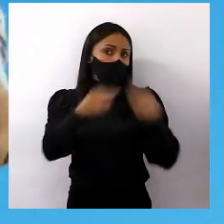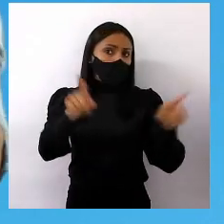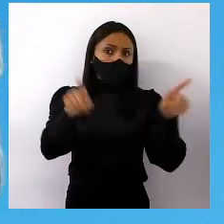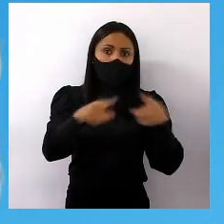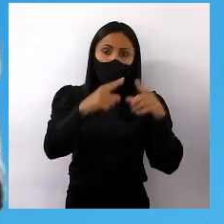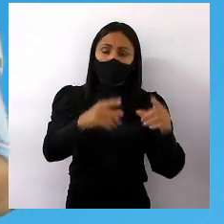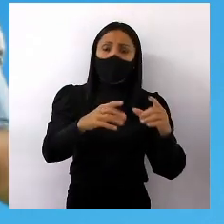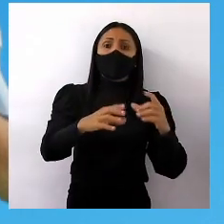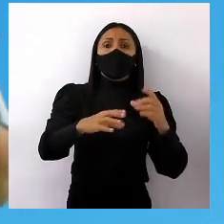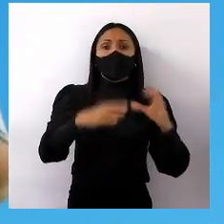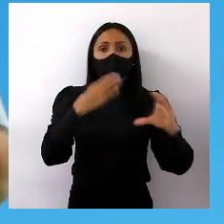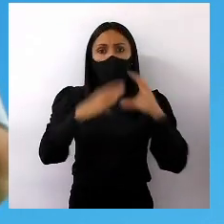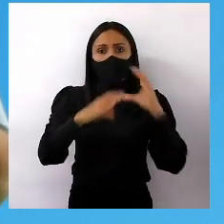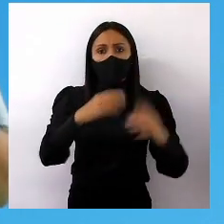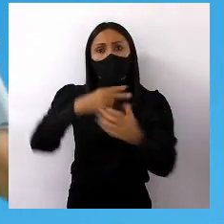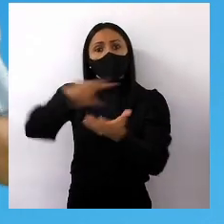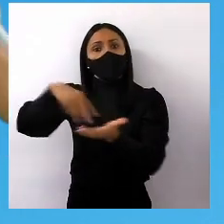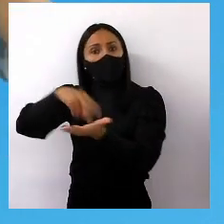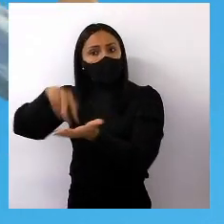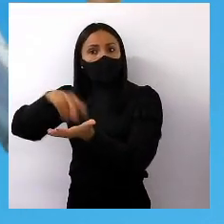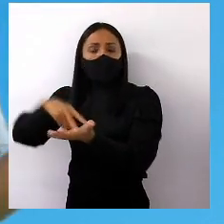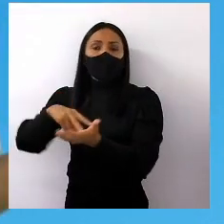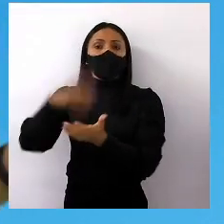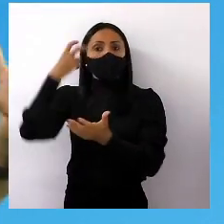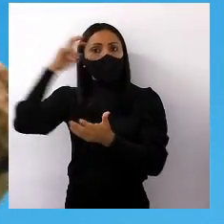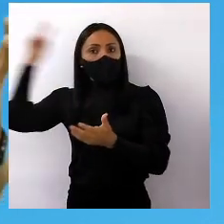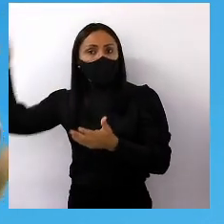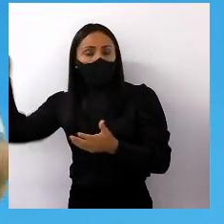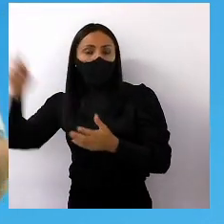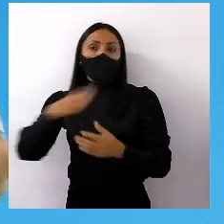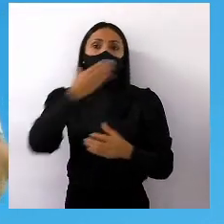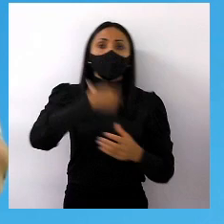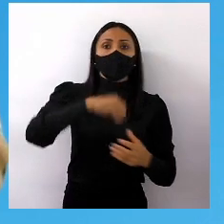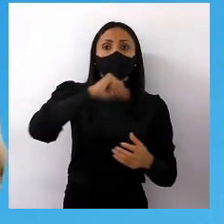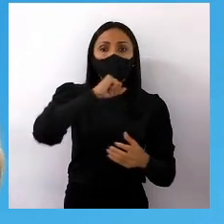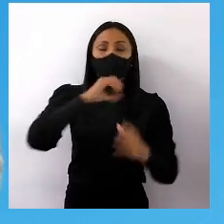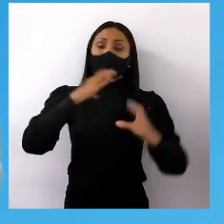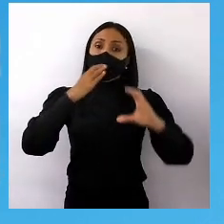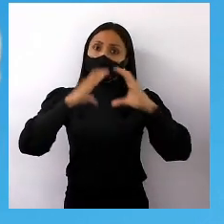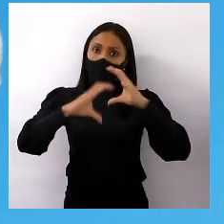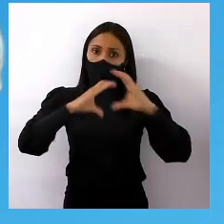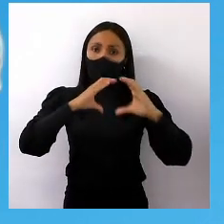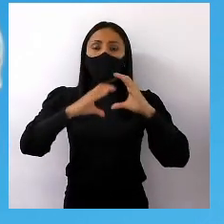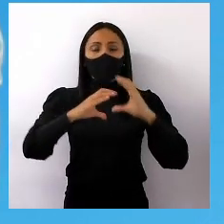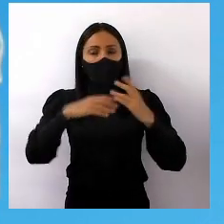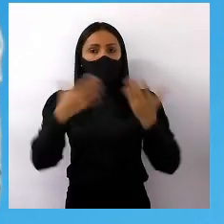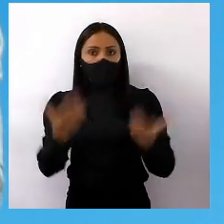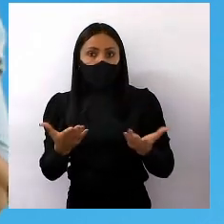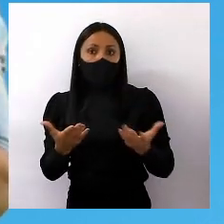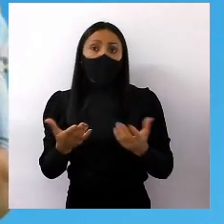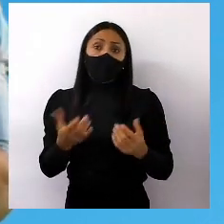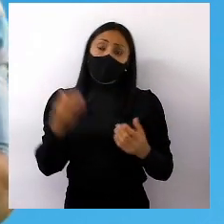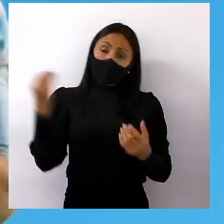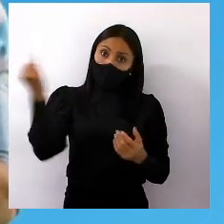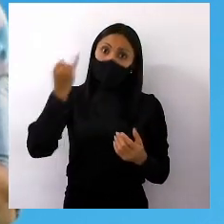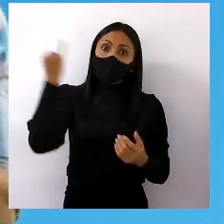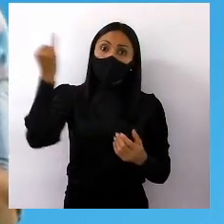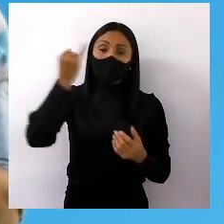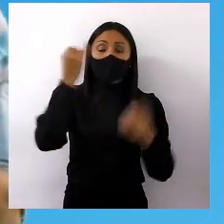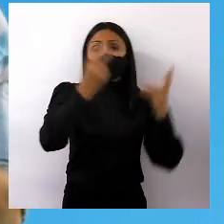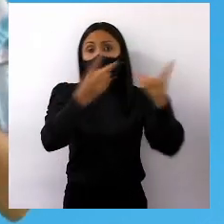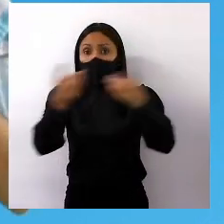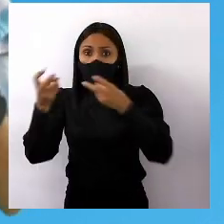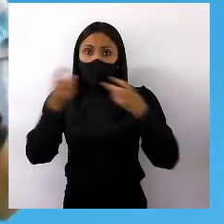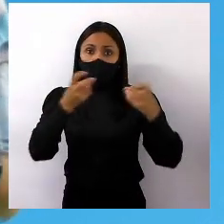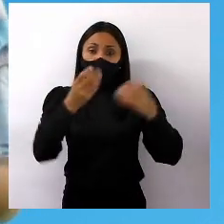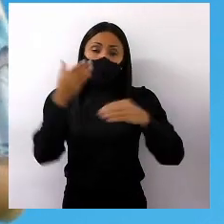também envolvido com dança, com cultura, enfim. O pai era comunicador, então a gente já percebe o quanto é importante, né, você estar